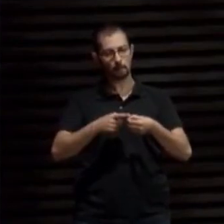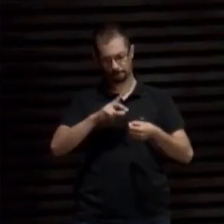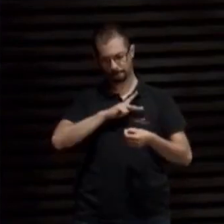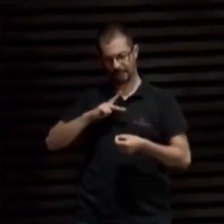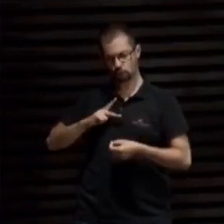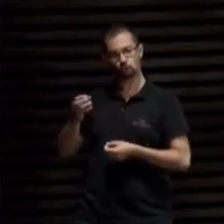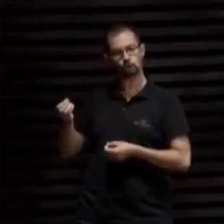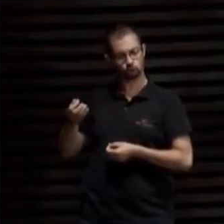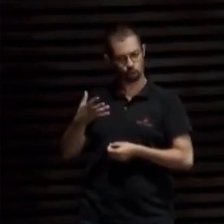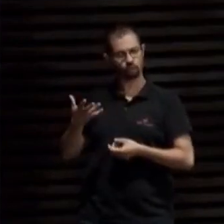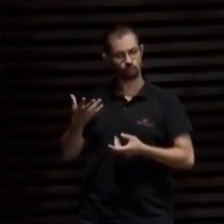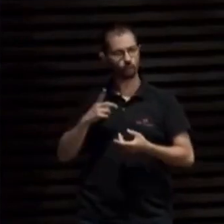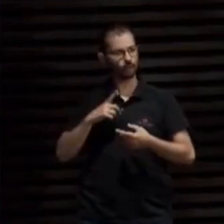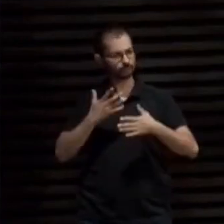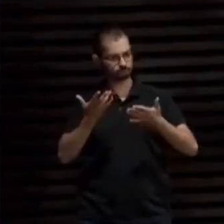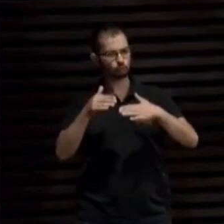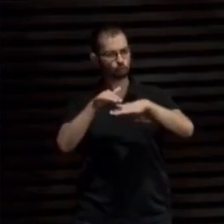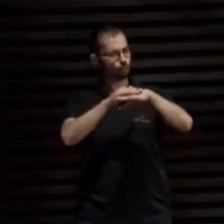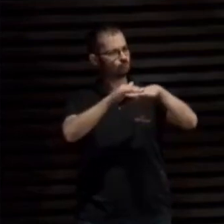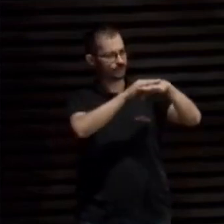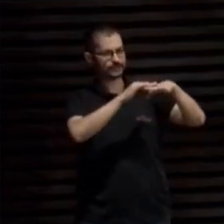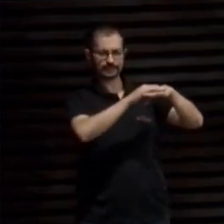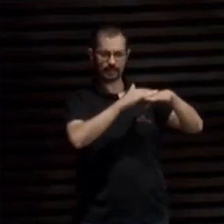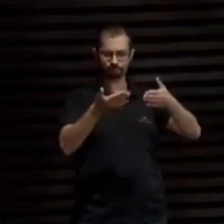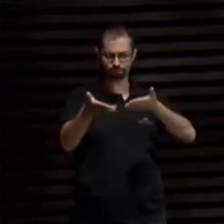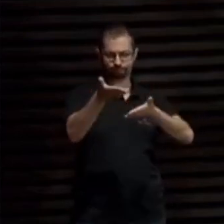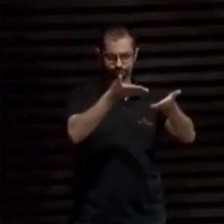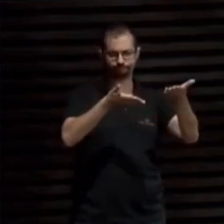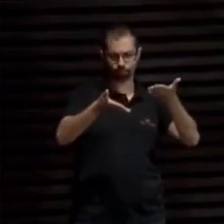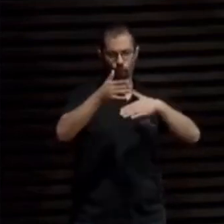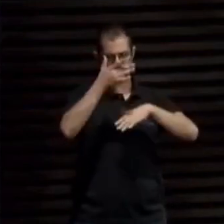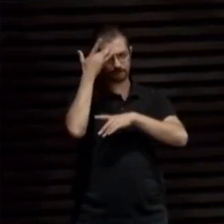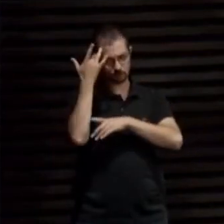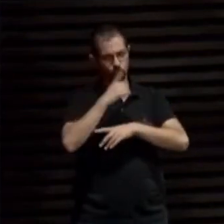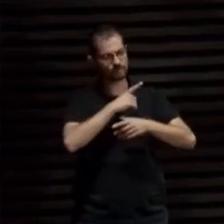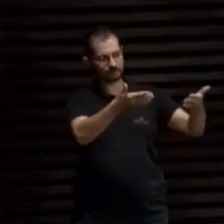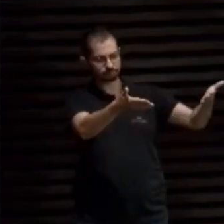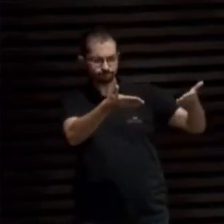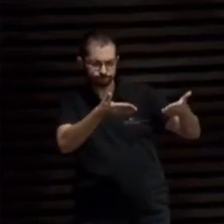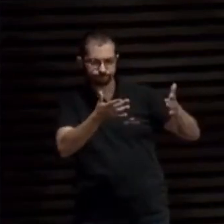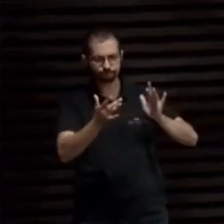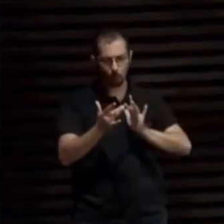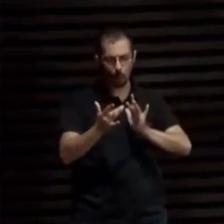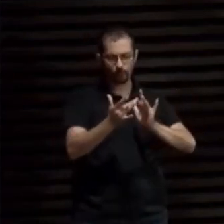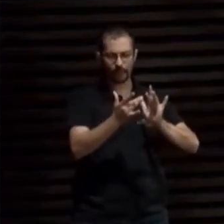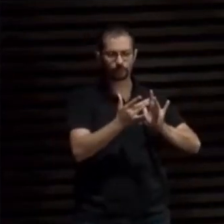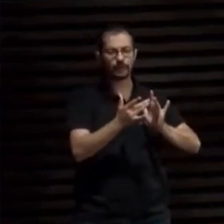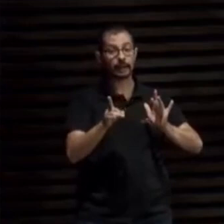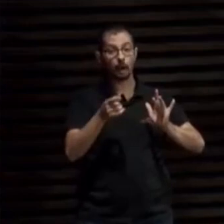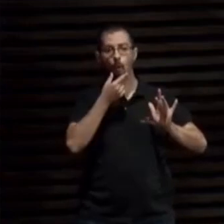o seu serviço de acolhimento e trazê-lo para perto. E ele percebeu que aquela